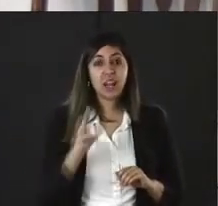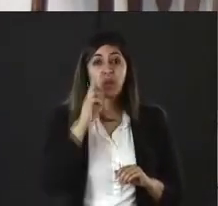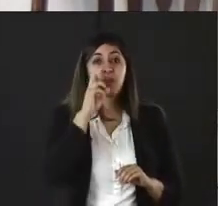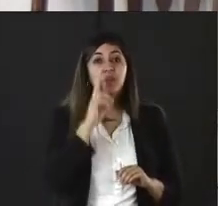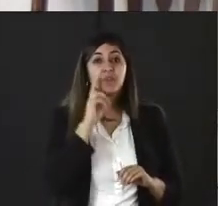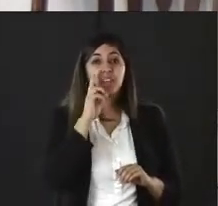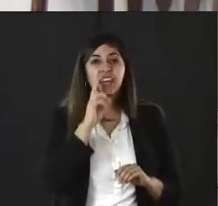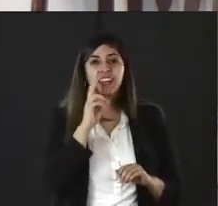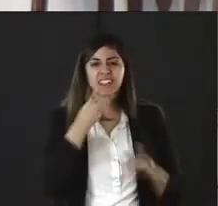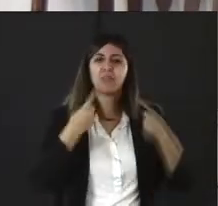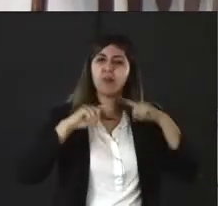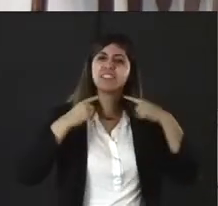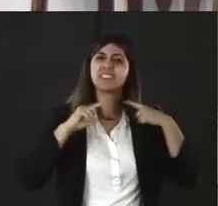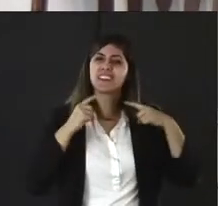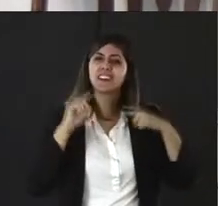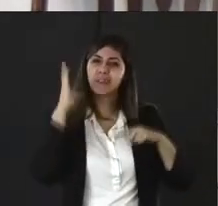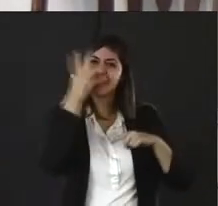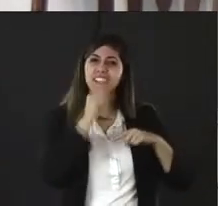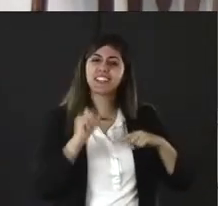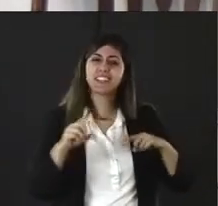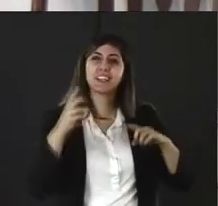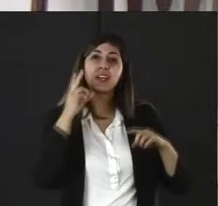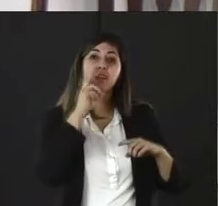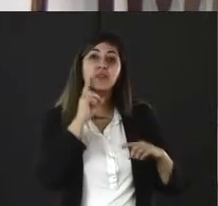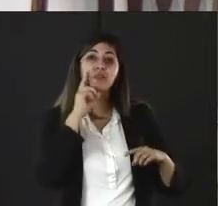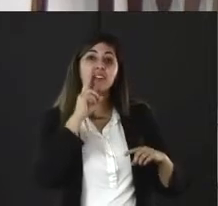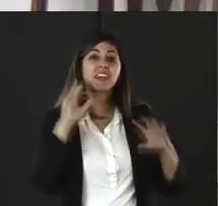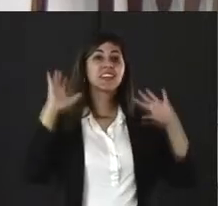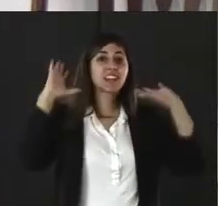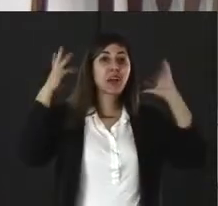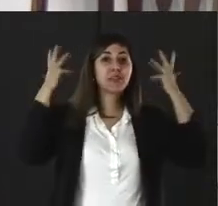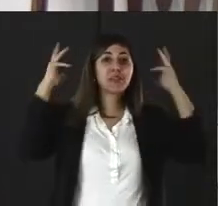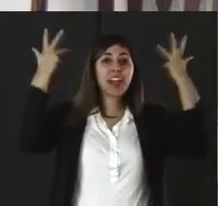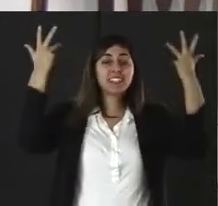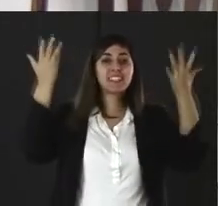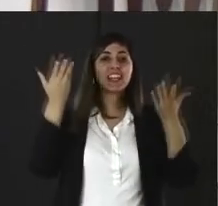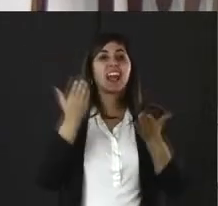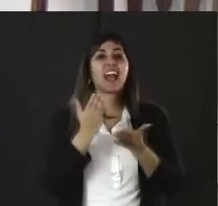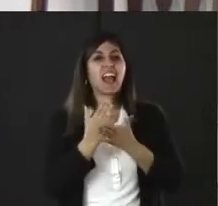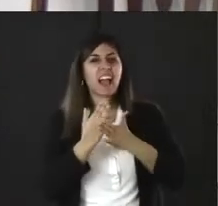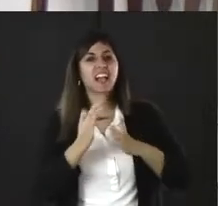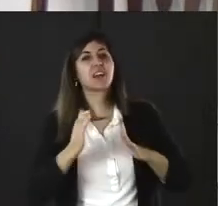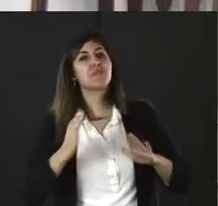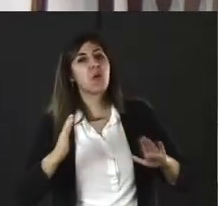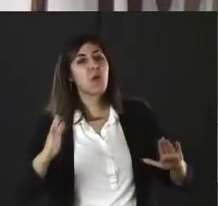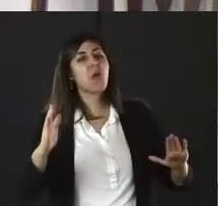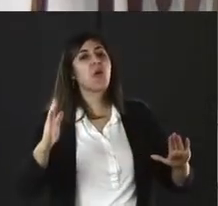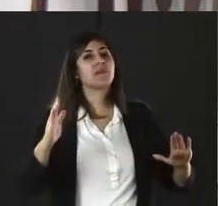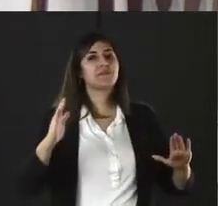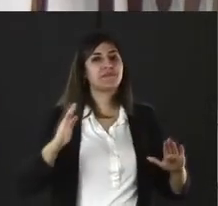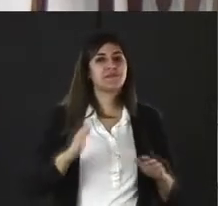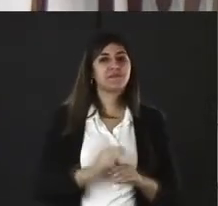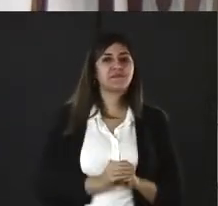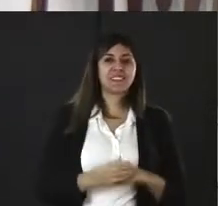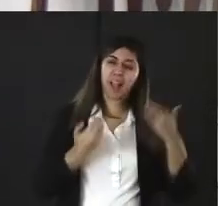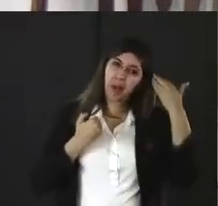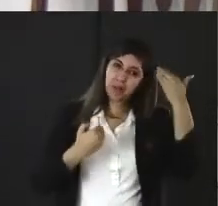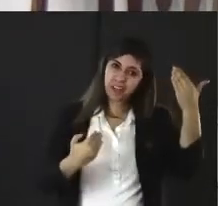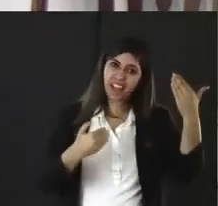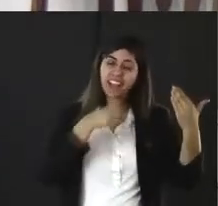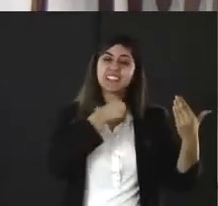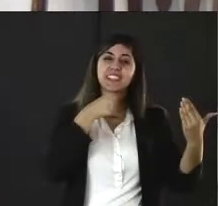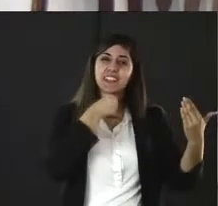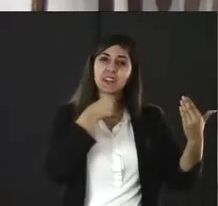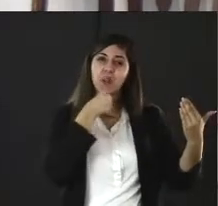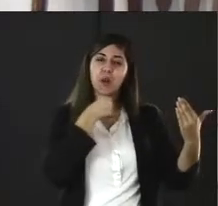acabou eu ouvi essa canção inclusive nessa semana viu stênio preparando aqui essa mensagem muito obrigado por você ter